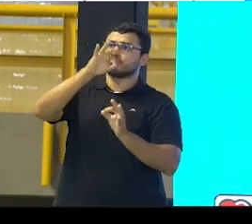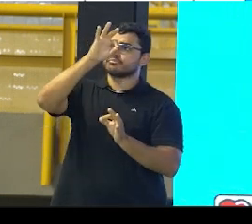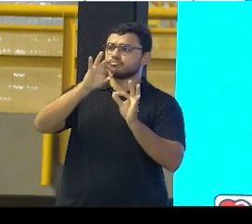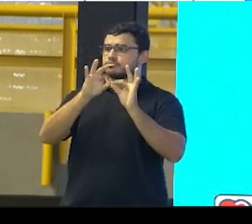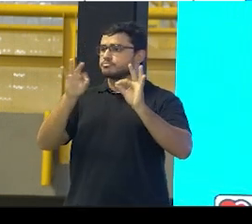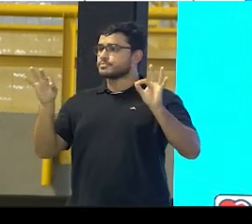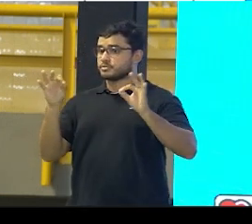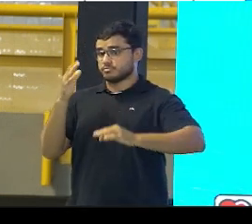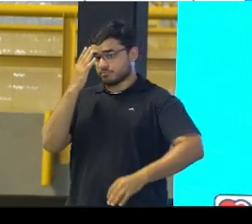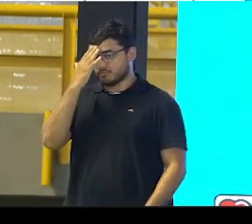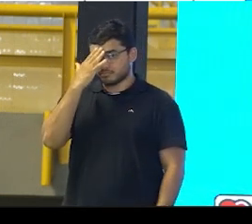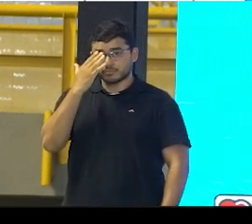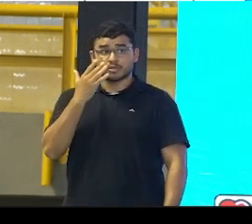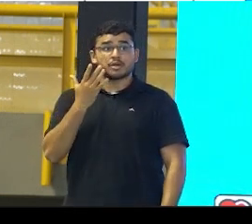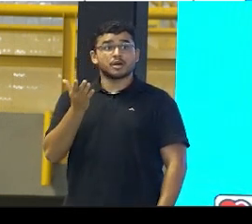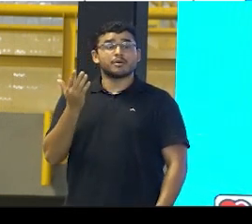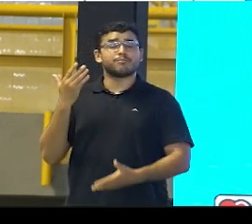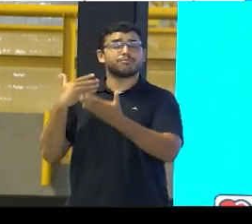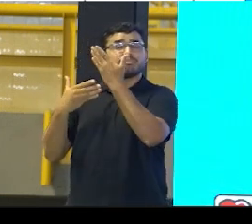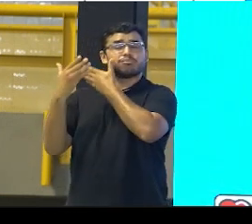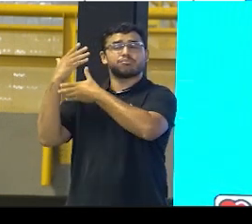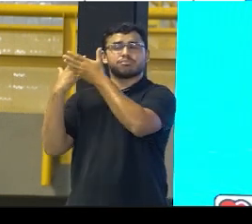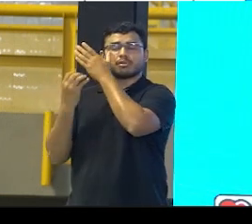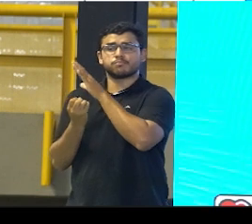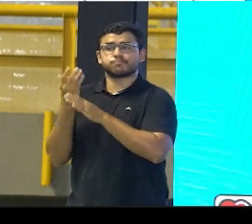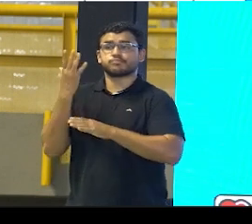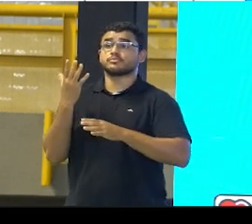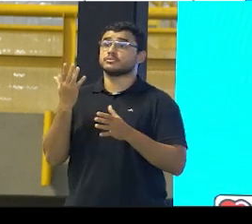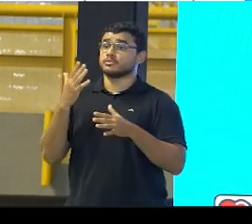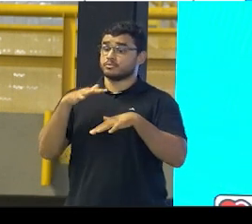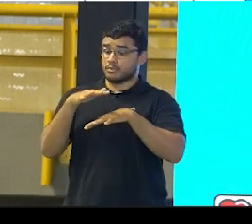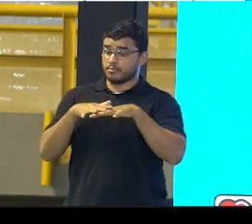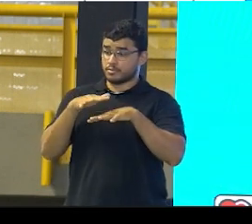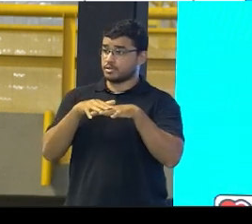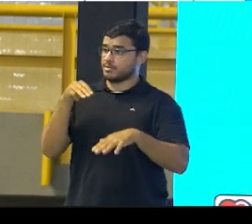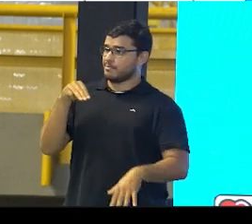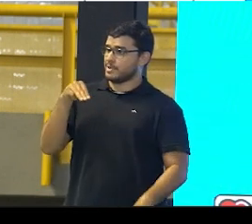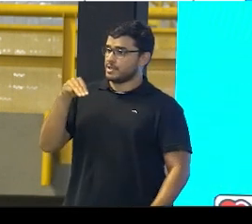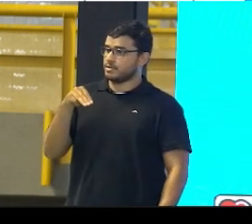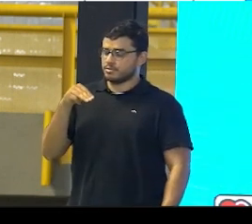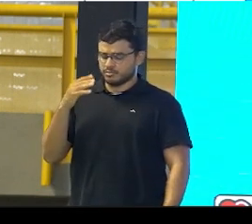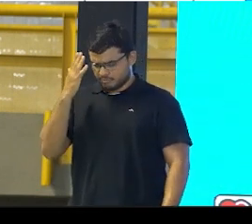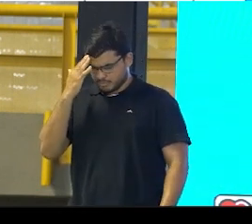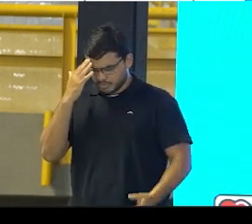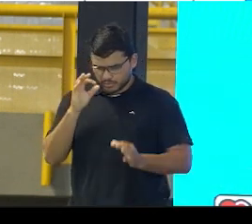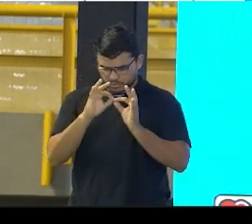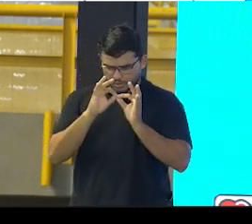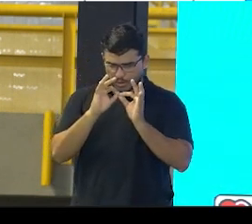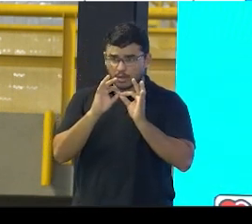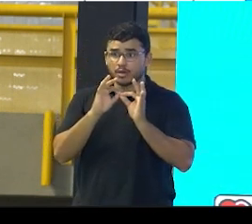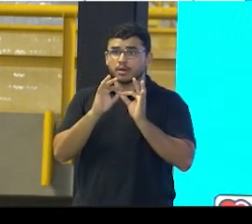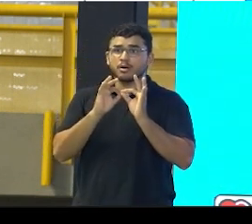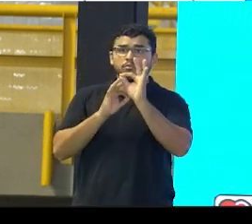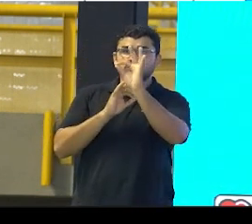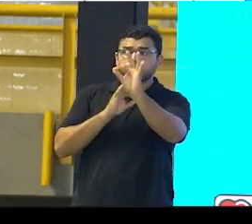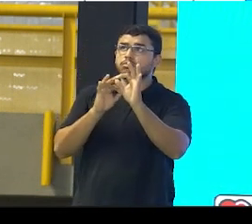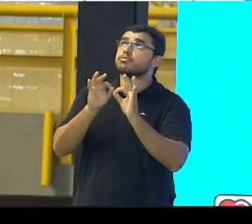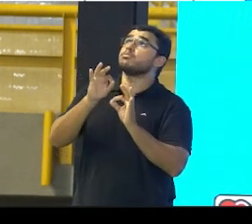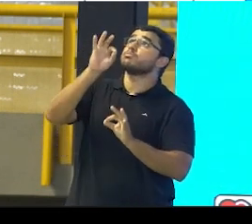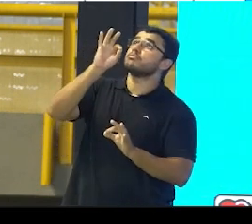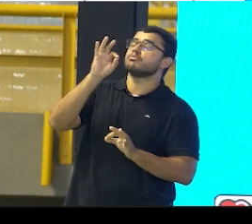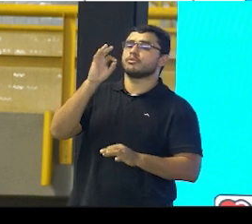partes da história da matemática, porque os homens, eles começaram inicialmente usando os conceitos